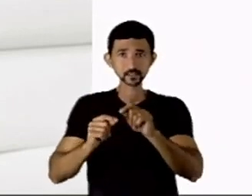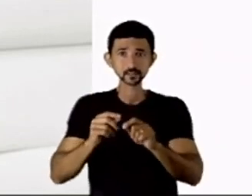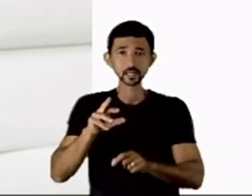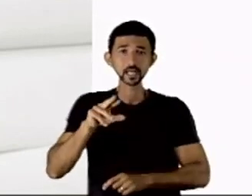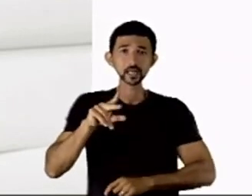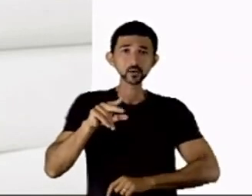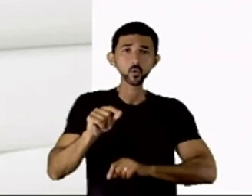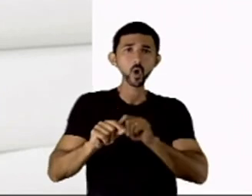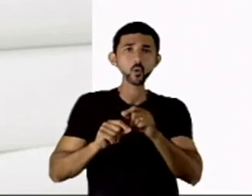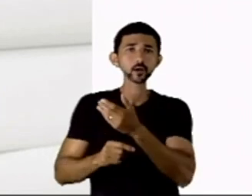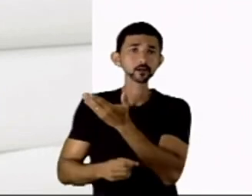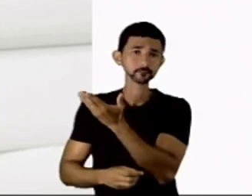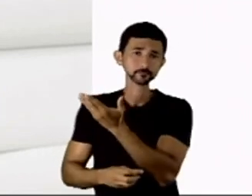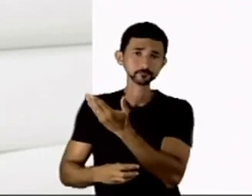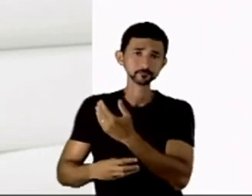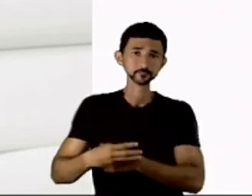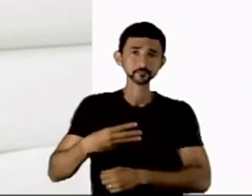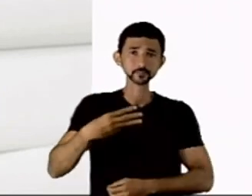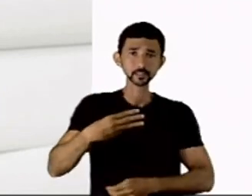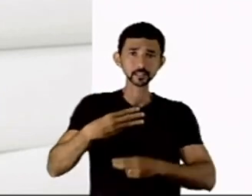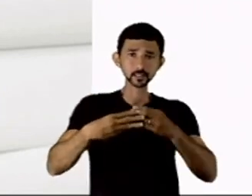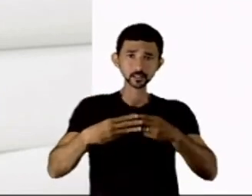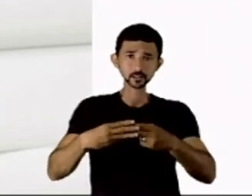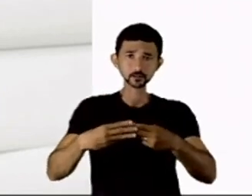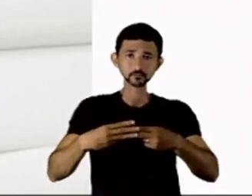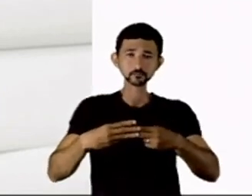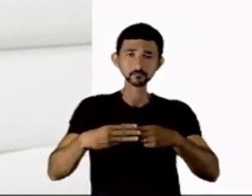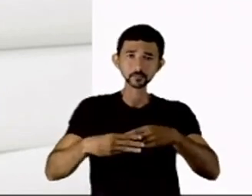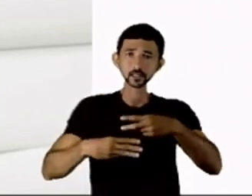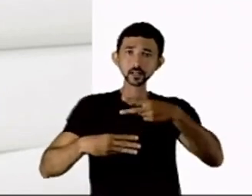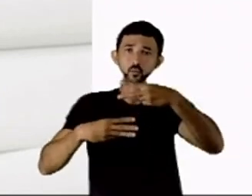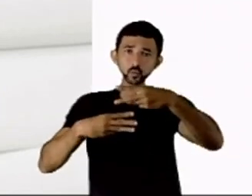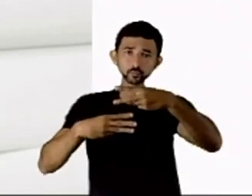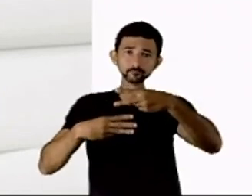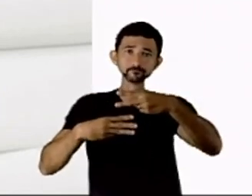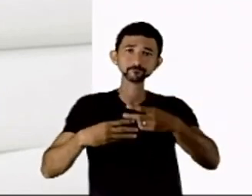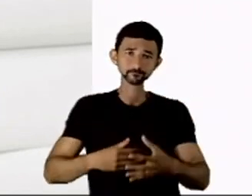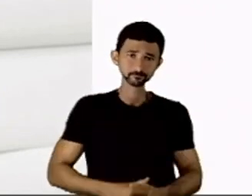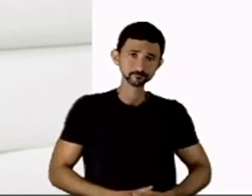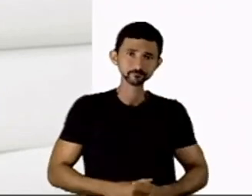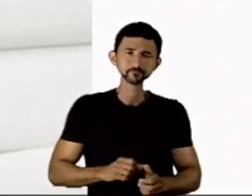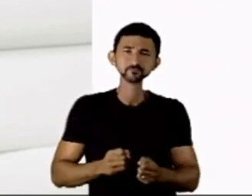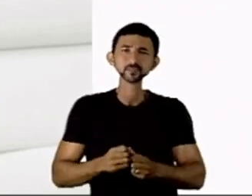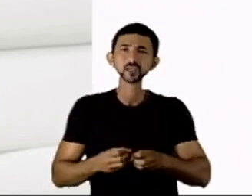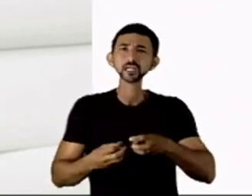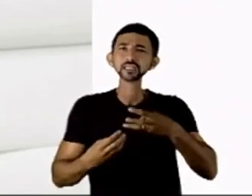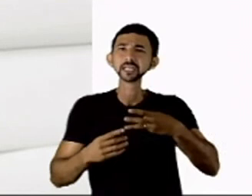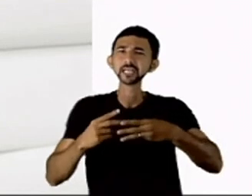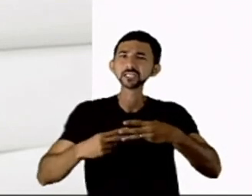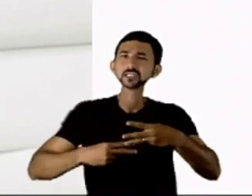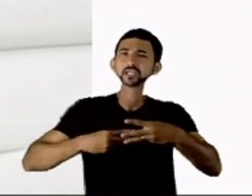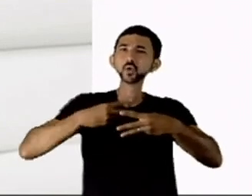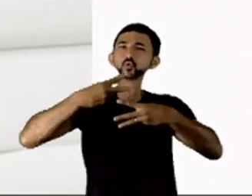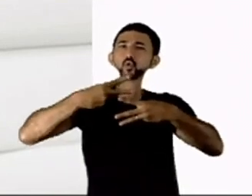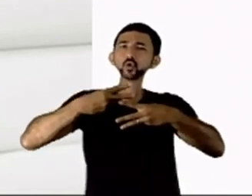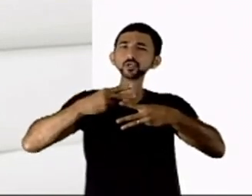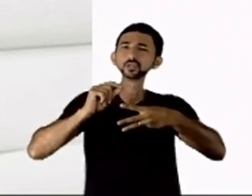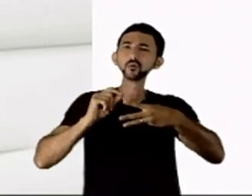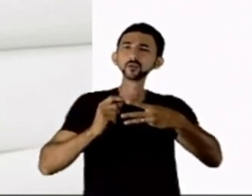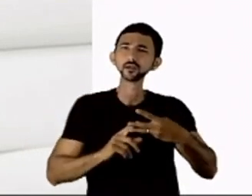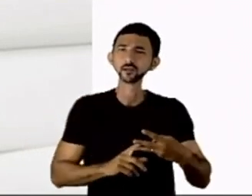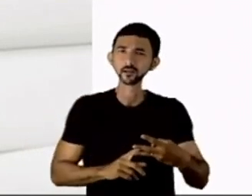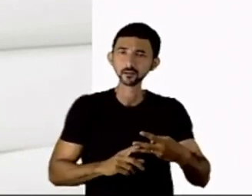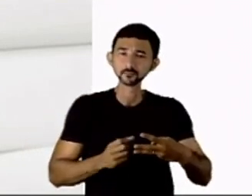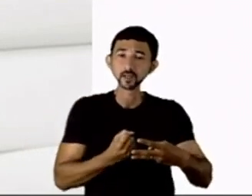a mesma coisa que o 3 elevado ao quadrado. O que é esse quadrado, professor? O que é esse 2? É